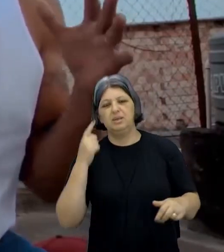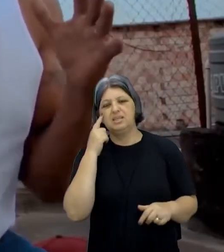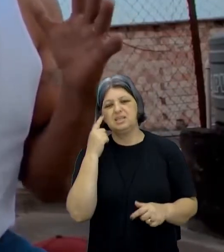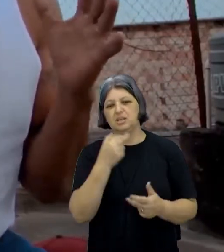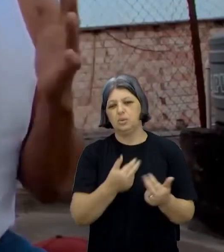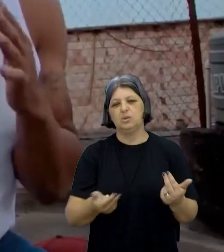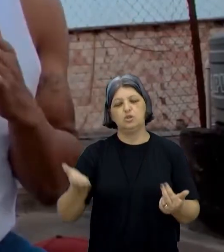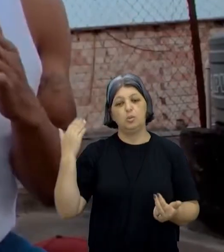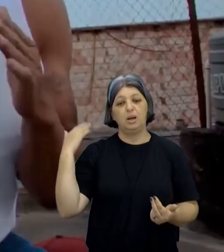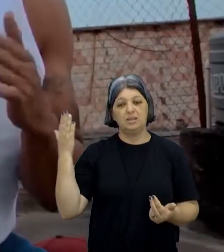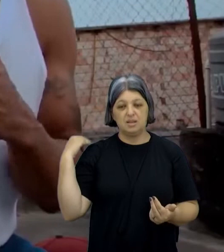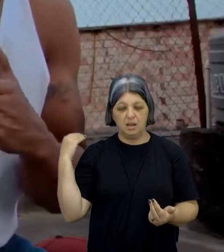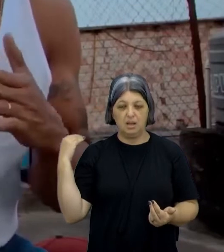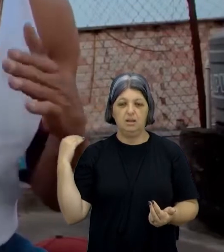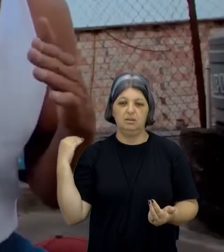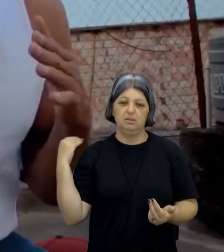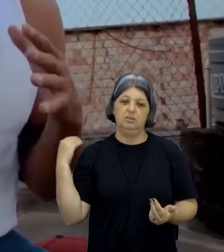coisa